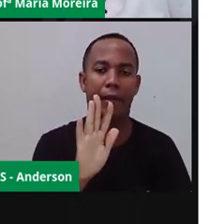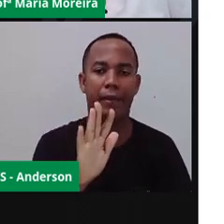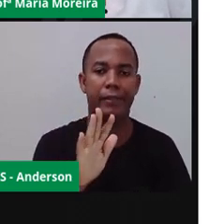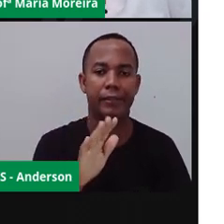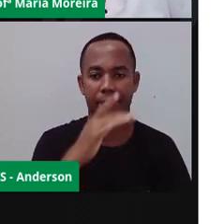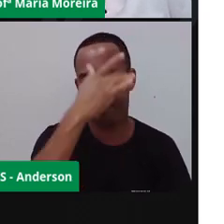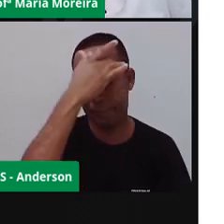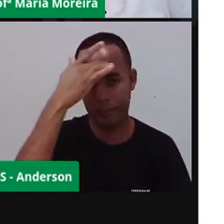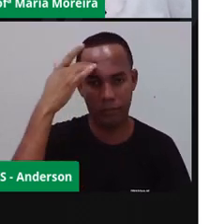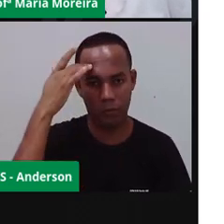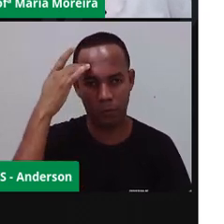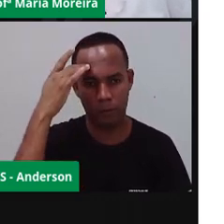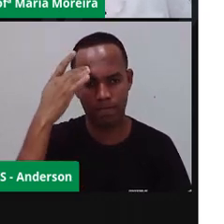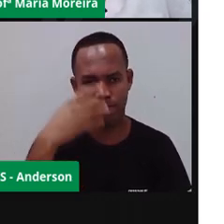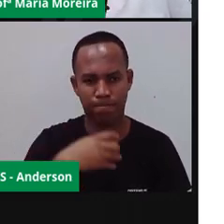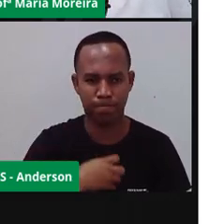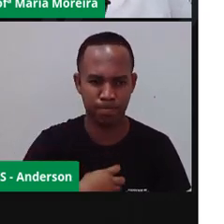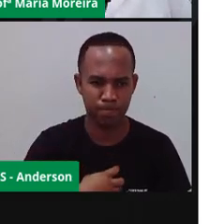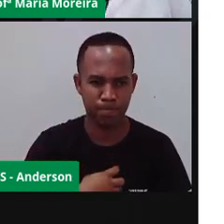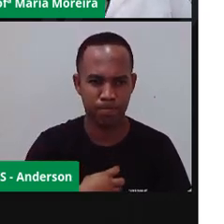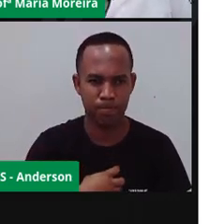que expressar, né?